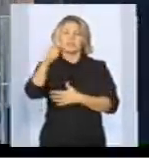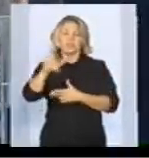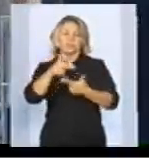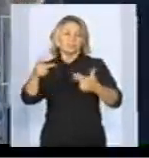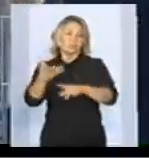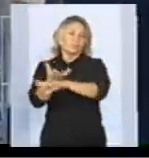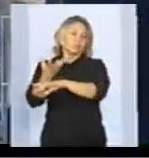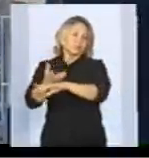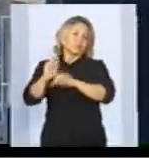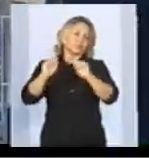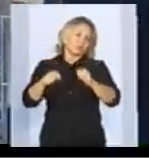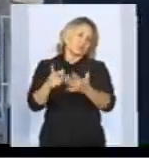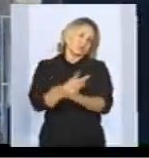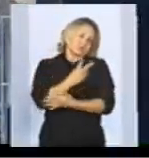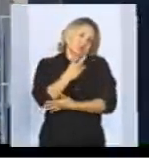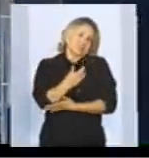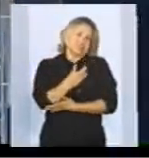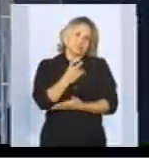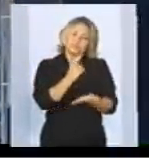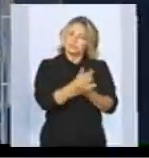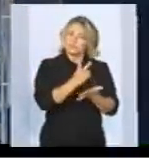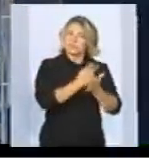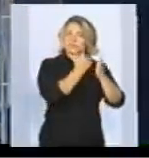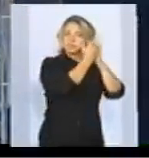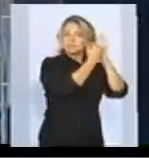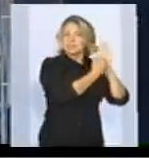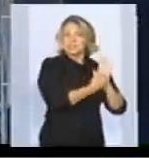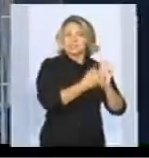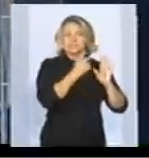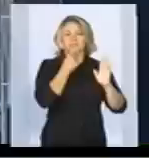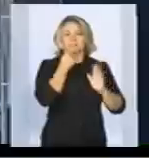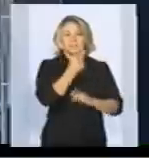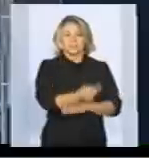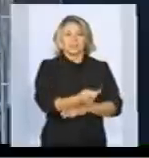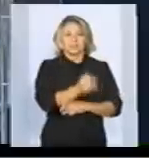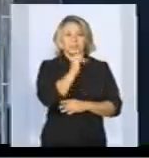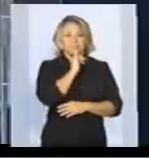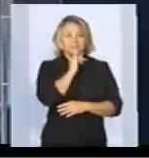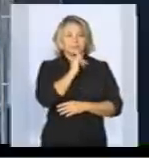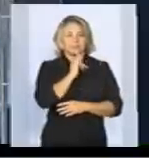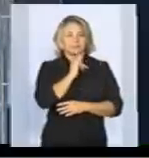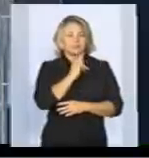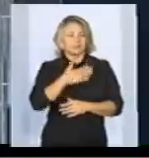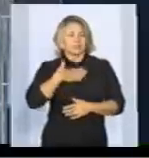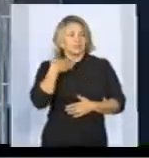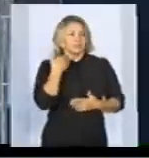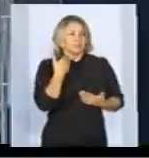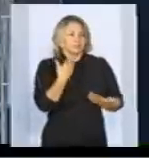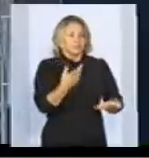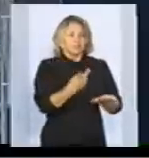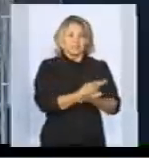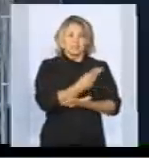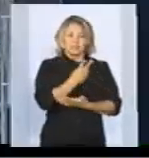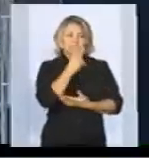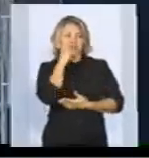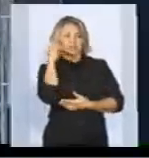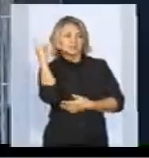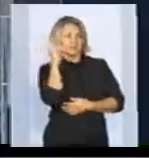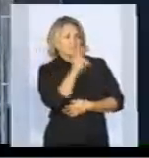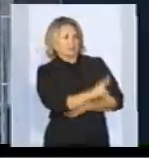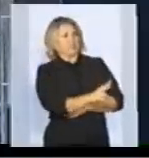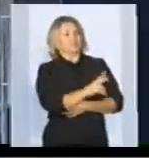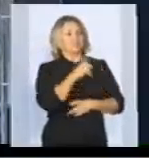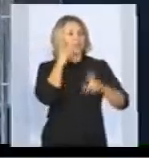seja veiculado por esses canais e apenas um comentário eu fico bastante Surpreendida ao ver a